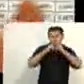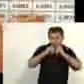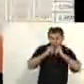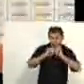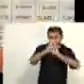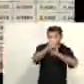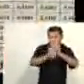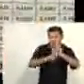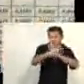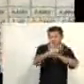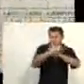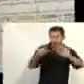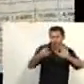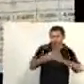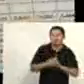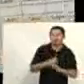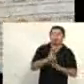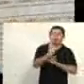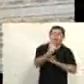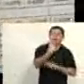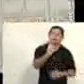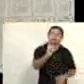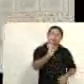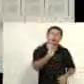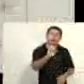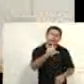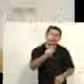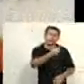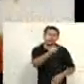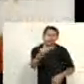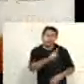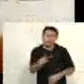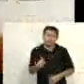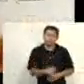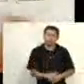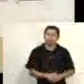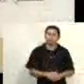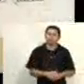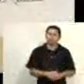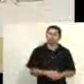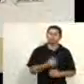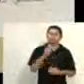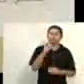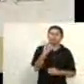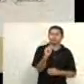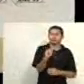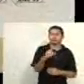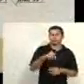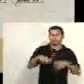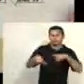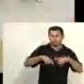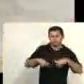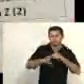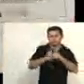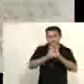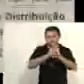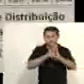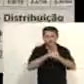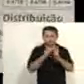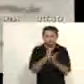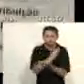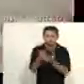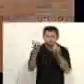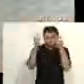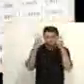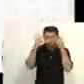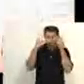dessa tabela aqui, da tabela Z, da tabela padronizada Z, que eu trabalho com o conceito de distribuição normal.